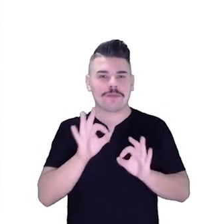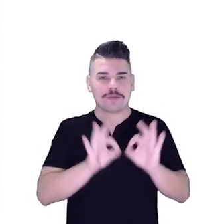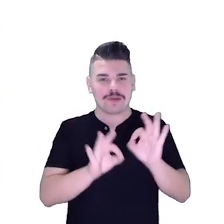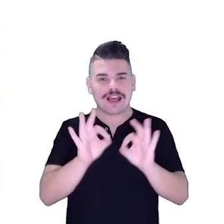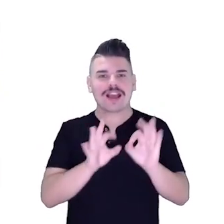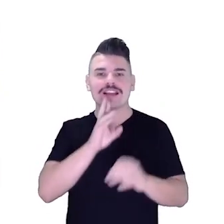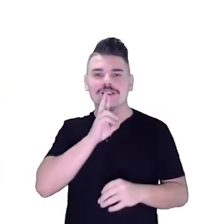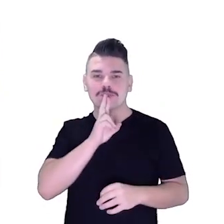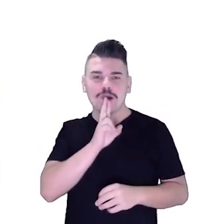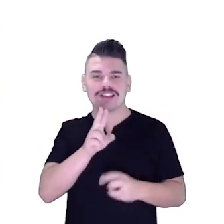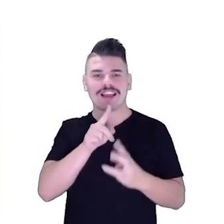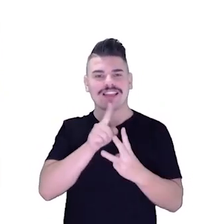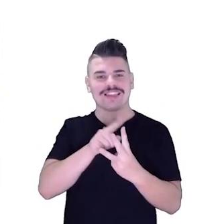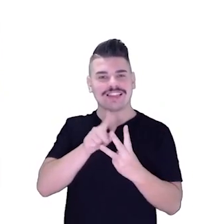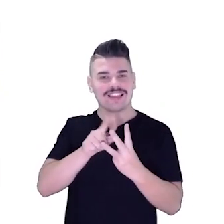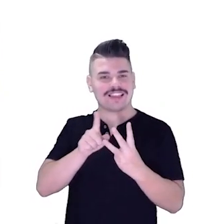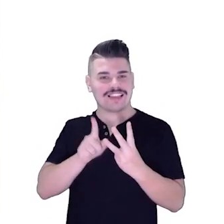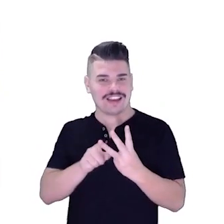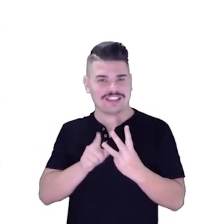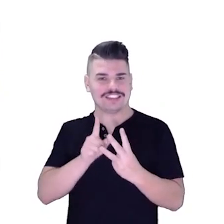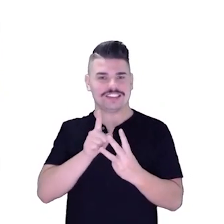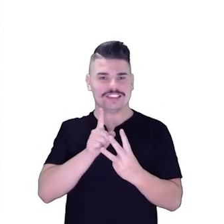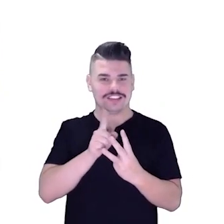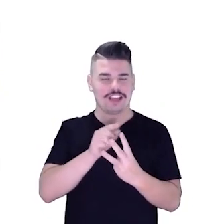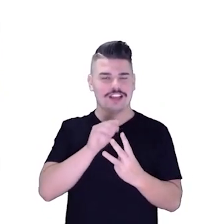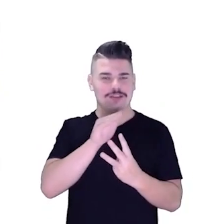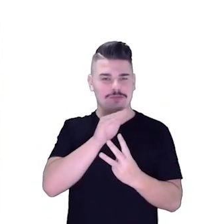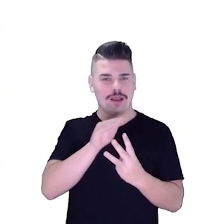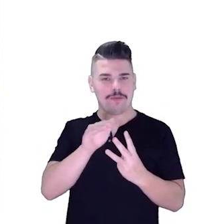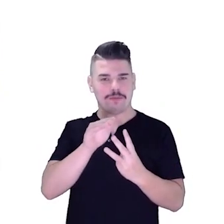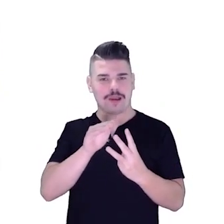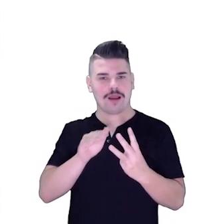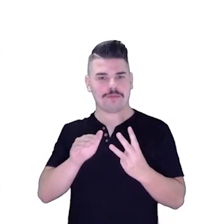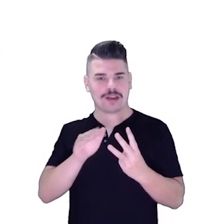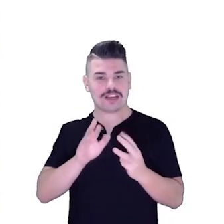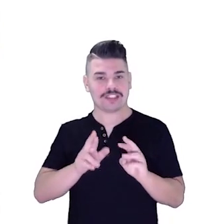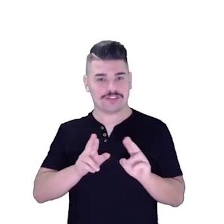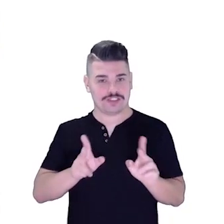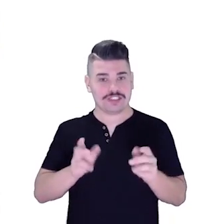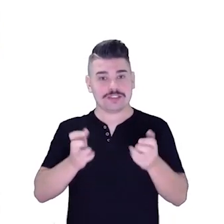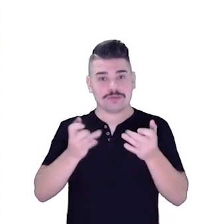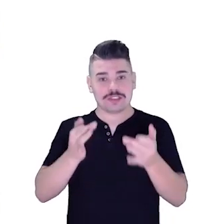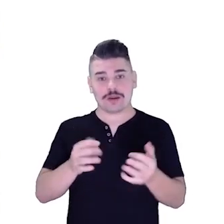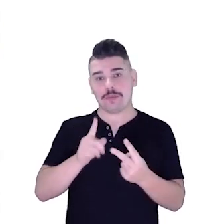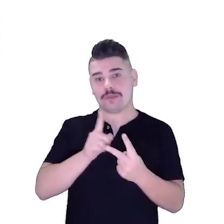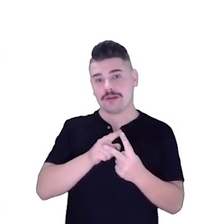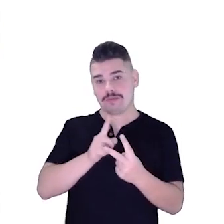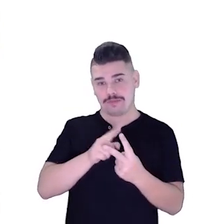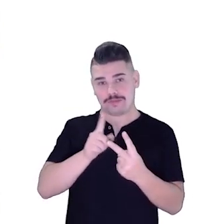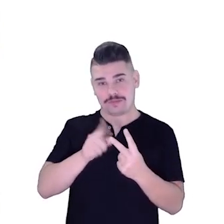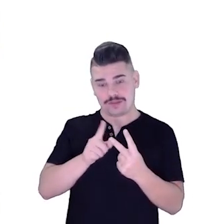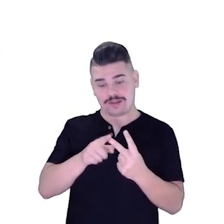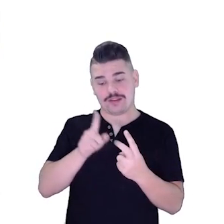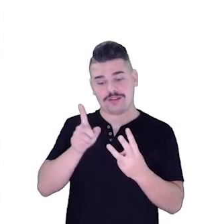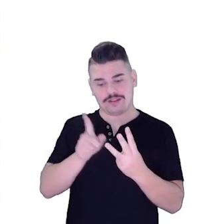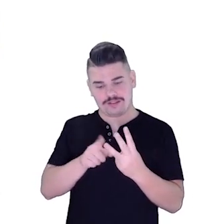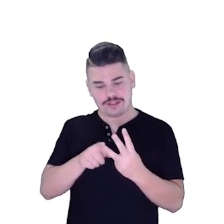em três camadas diferentes, né? A primeira delas diz respeito ao público.